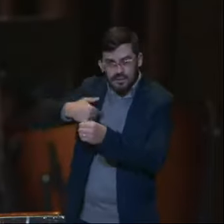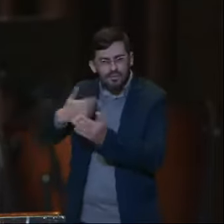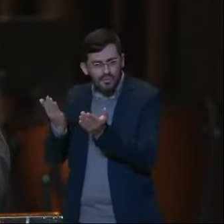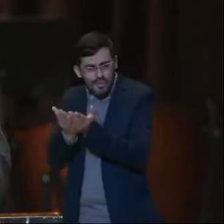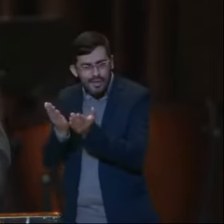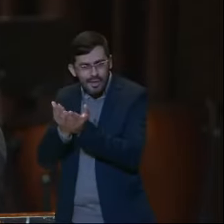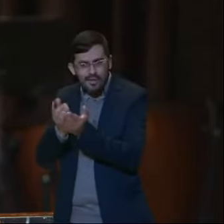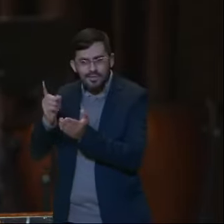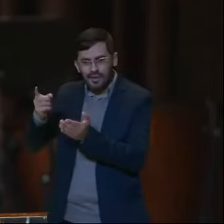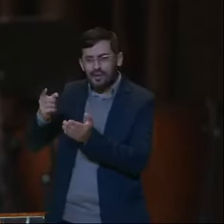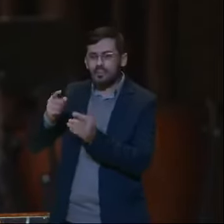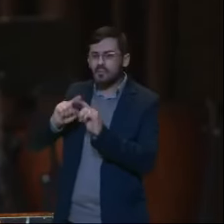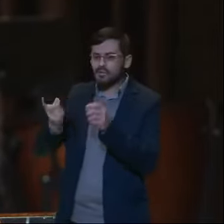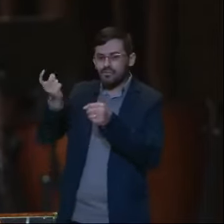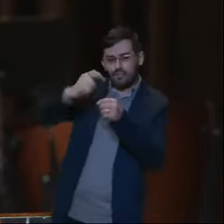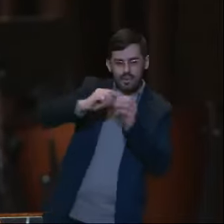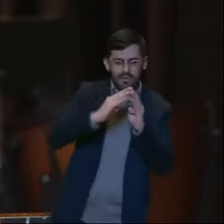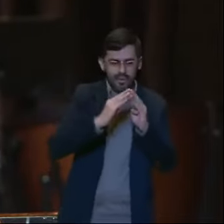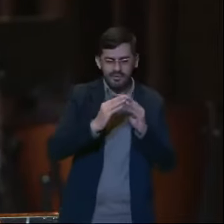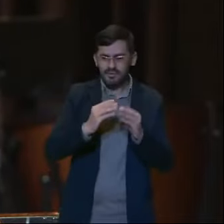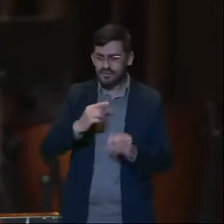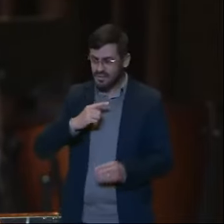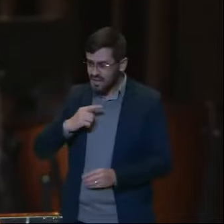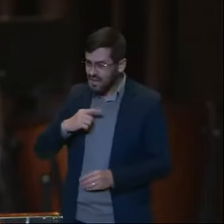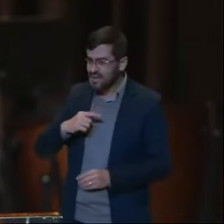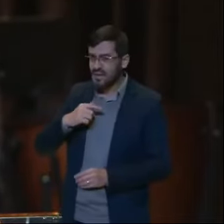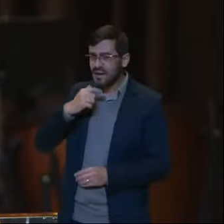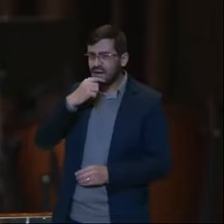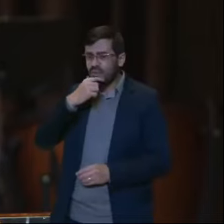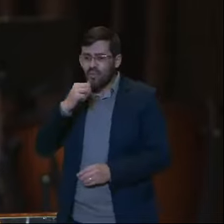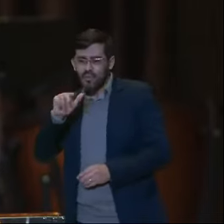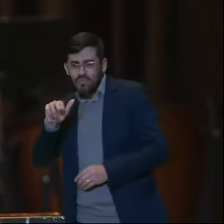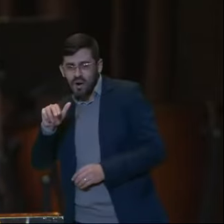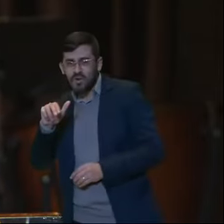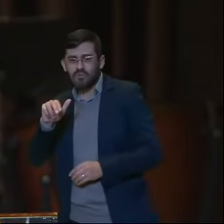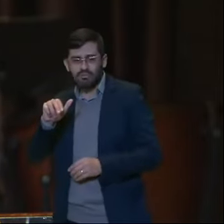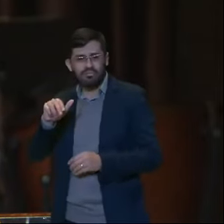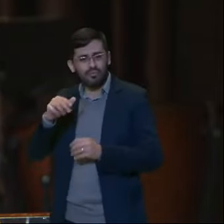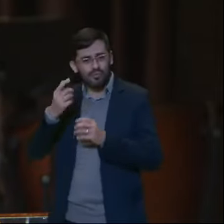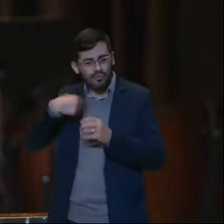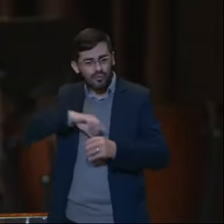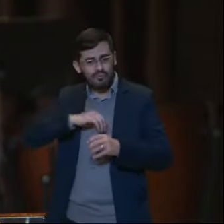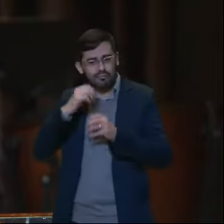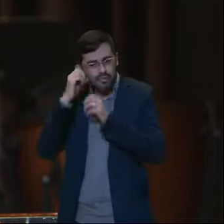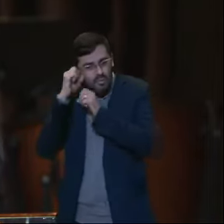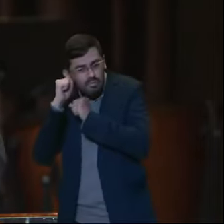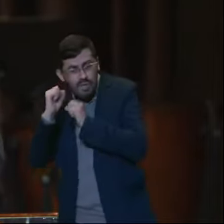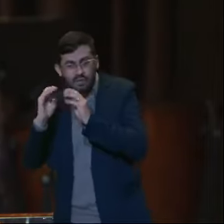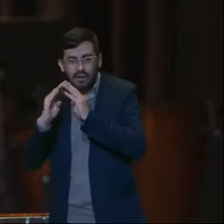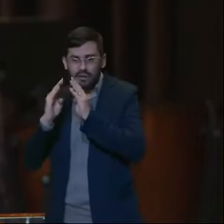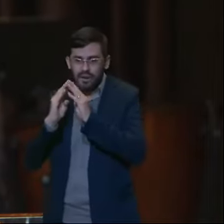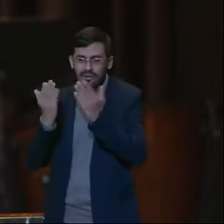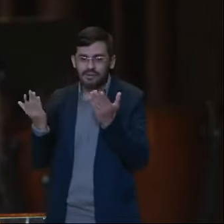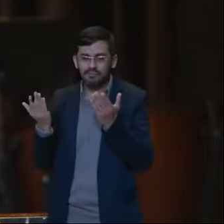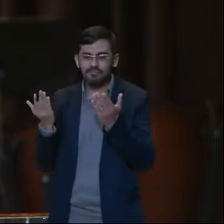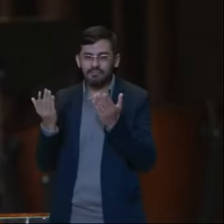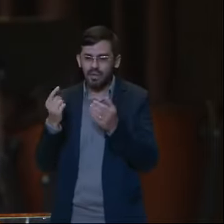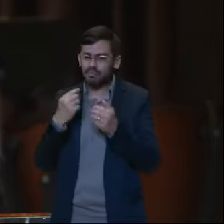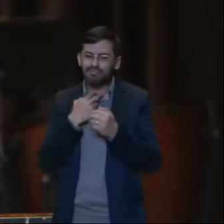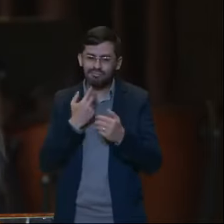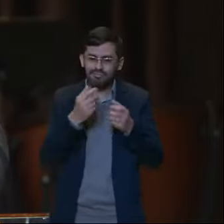lá da capital e eu não tenho como voltar para casa. Será que algum irmão conseguiria receber a gente por essa noite, para a gente não ter que dormir no nosso